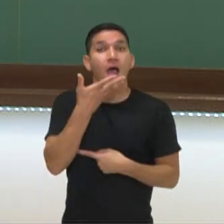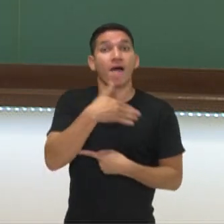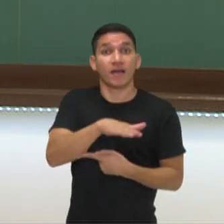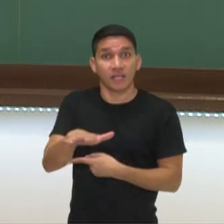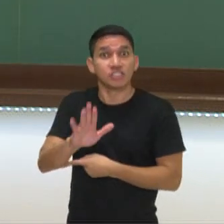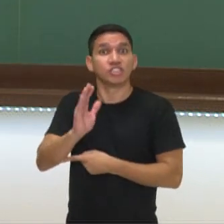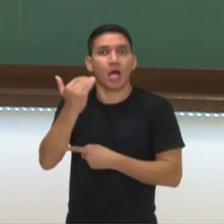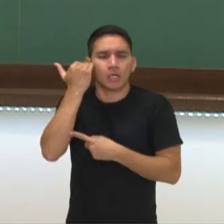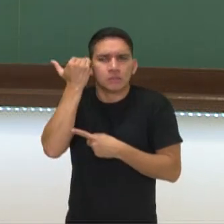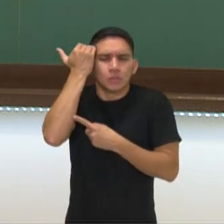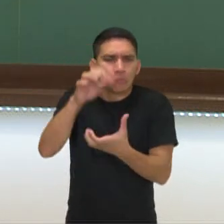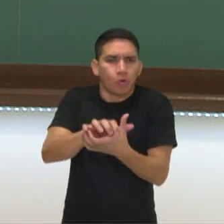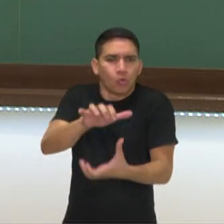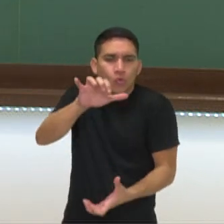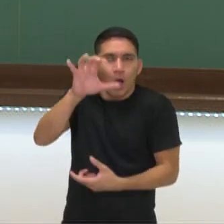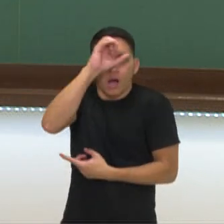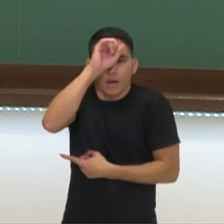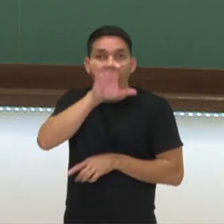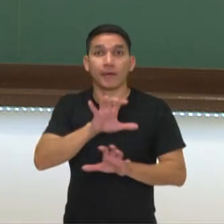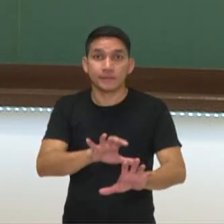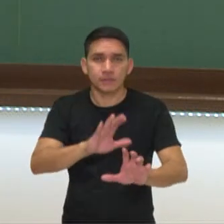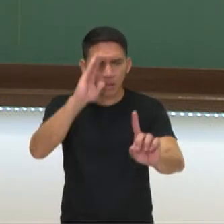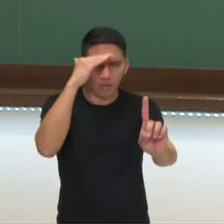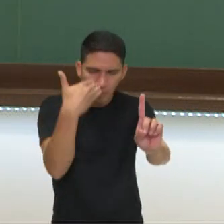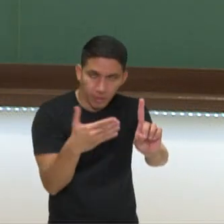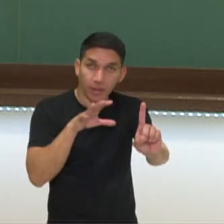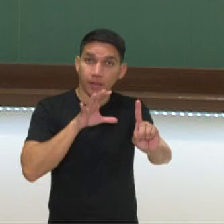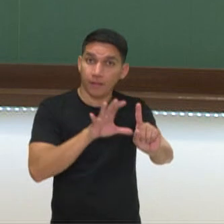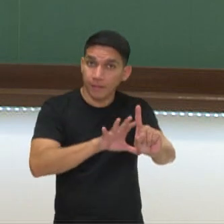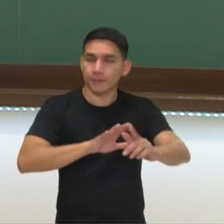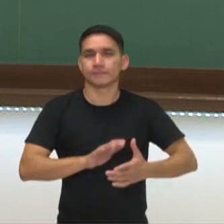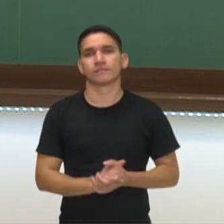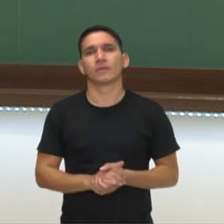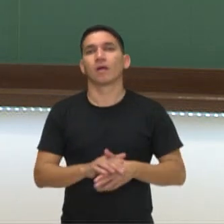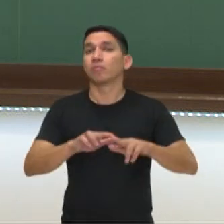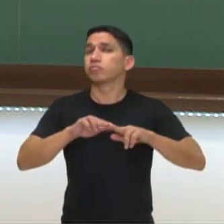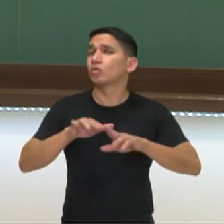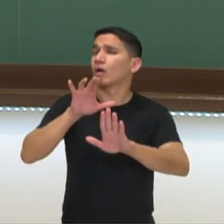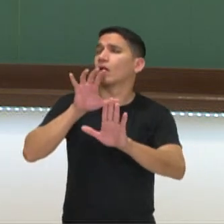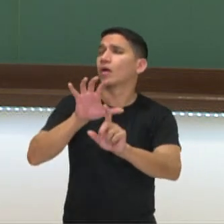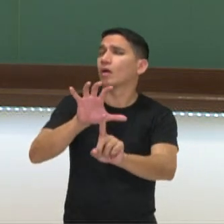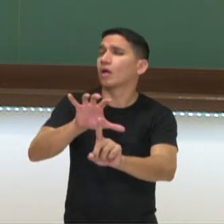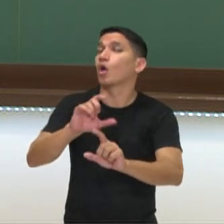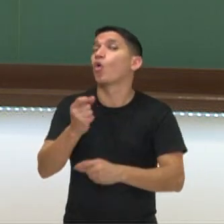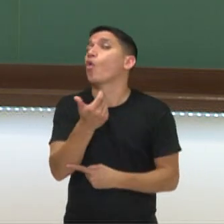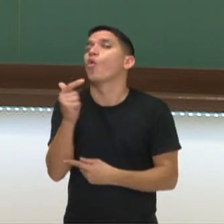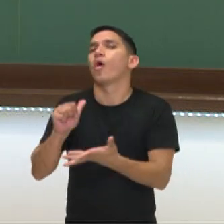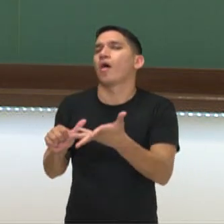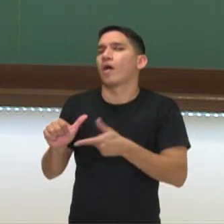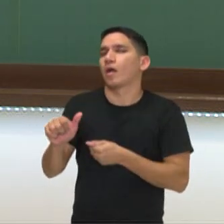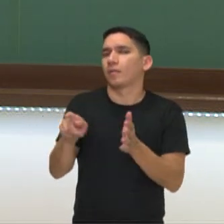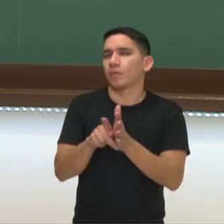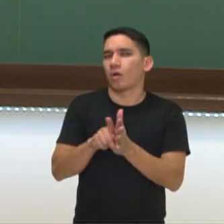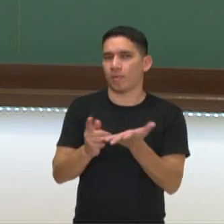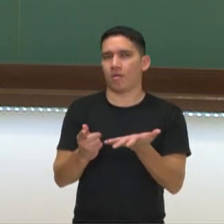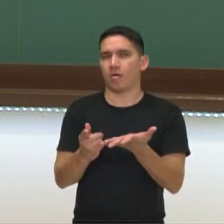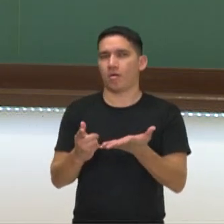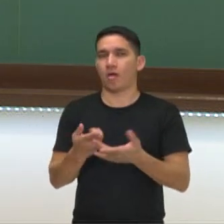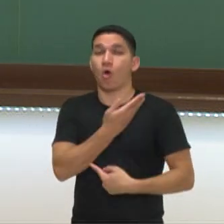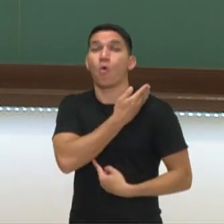essa ideia de serem gratos ao Benito Mussolini. E isso ainda incentiva um outro elemento dos governos fascistas,